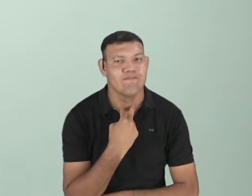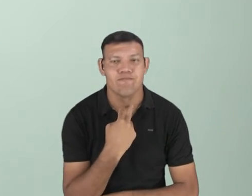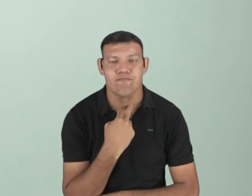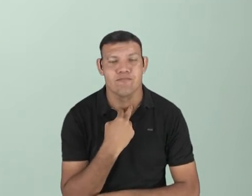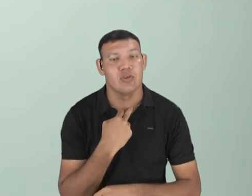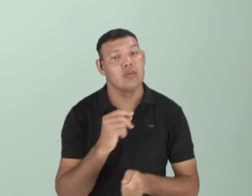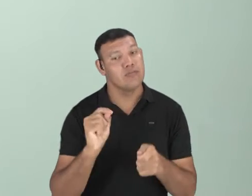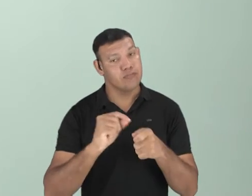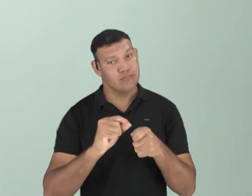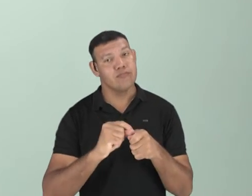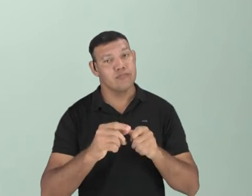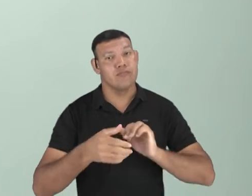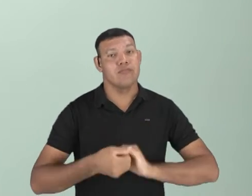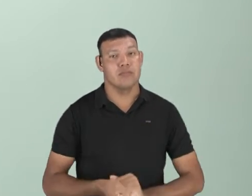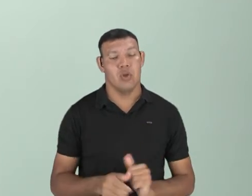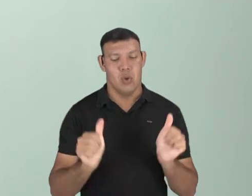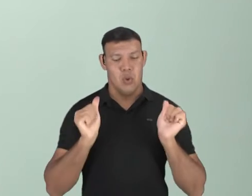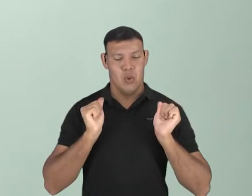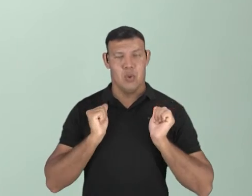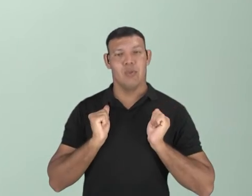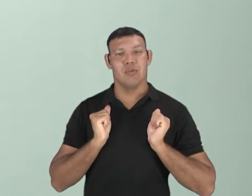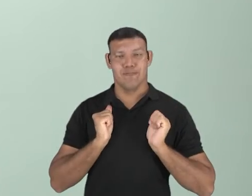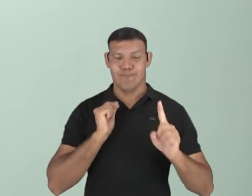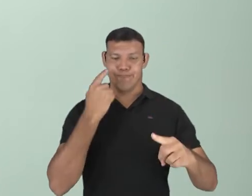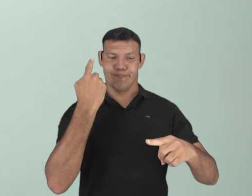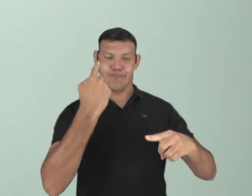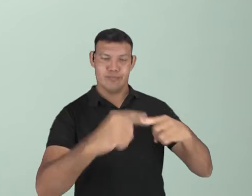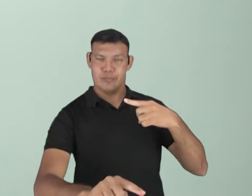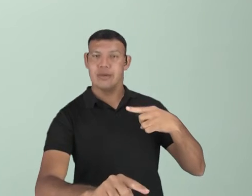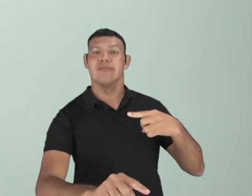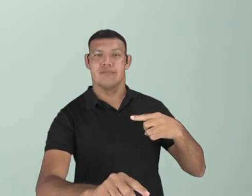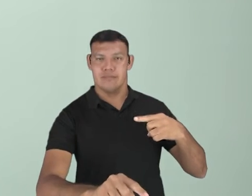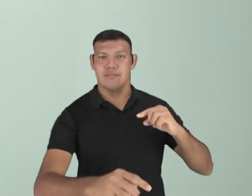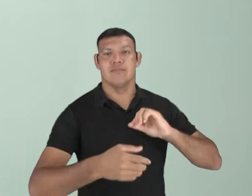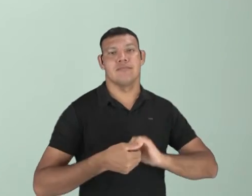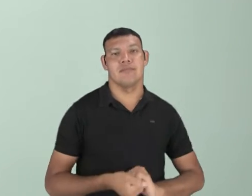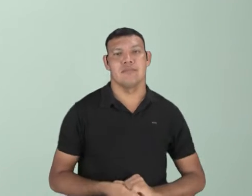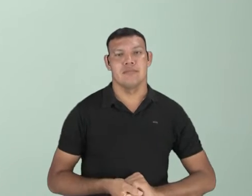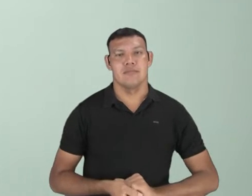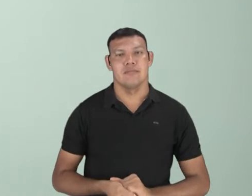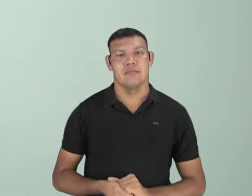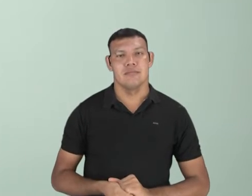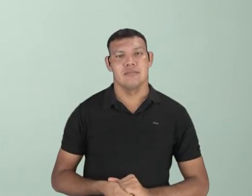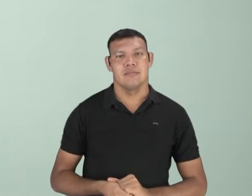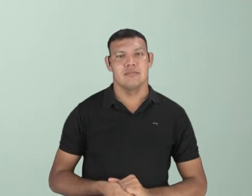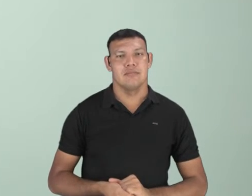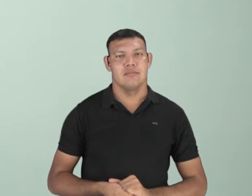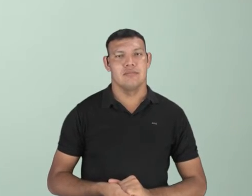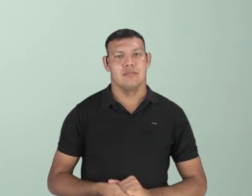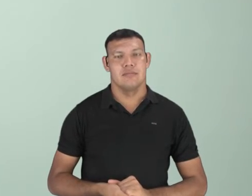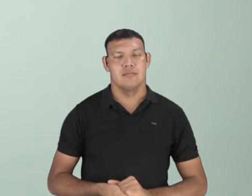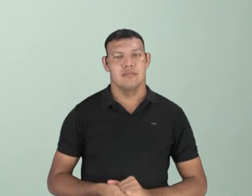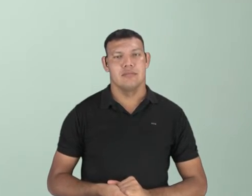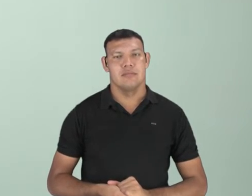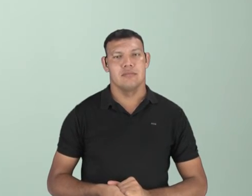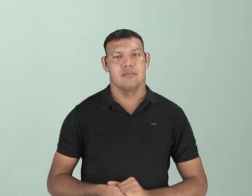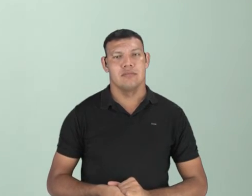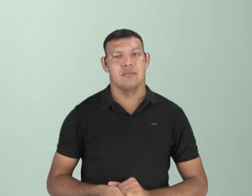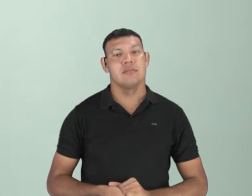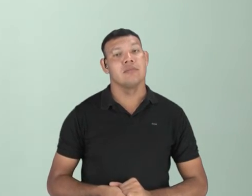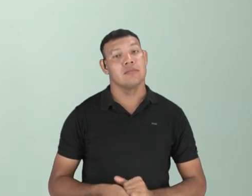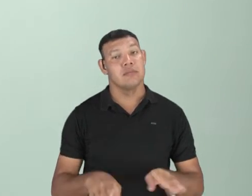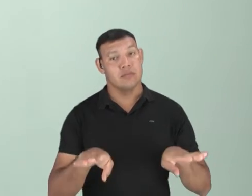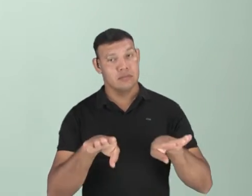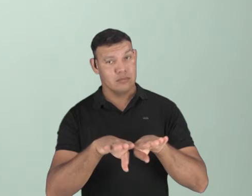aqueles comportamentos que nós estamos desautorizados a desencadear os mesmos. E que a partir